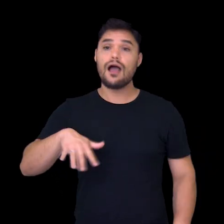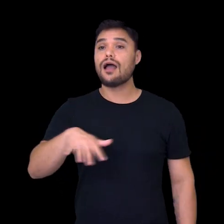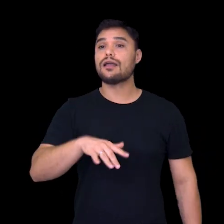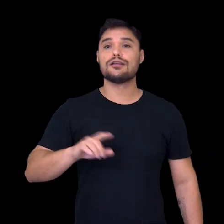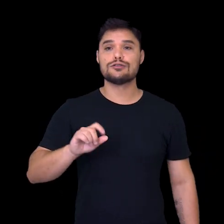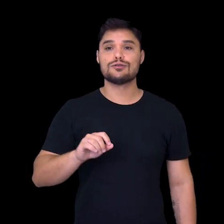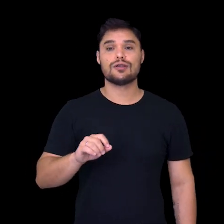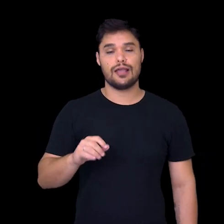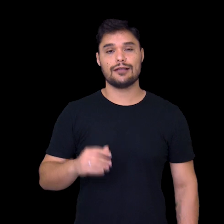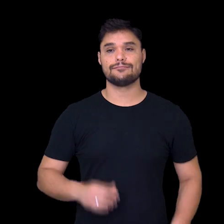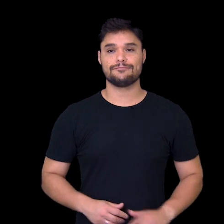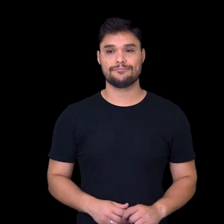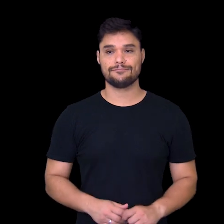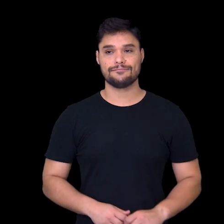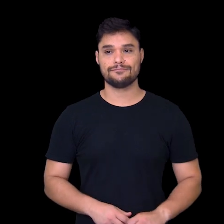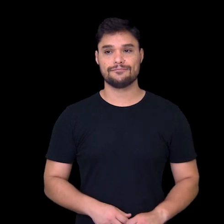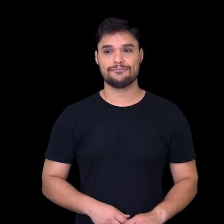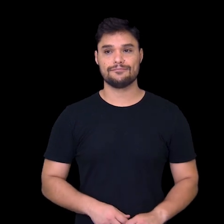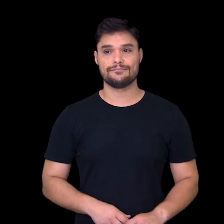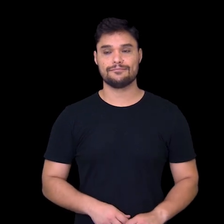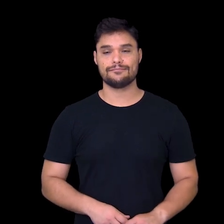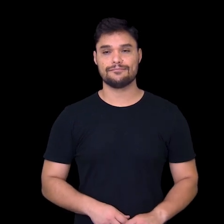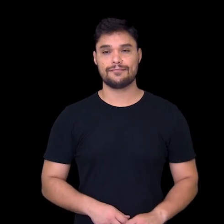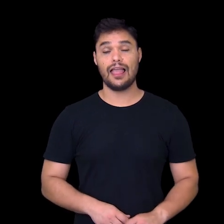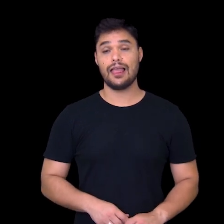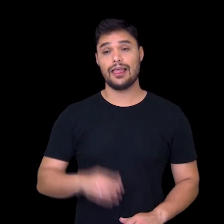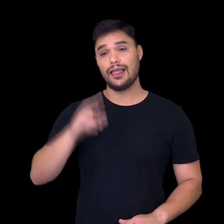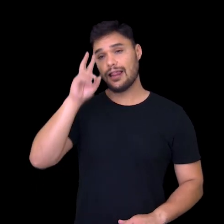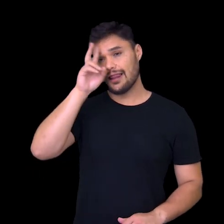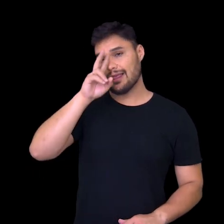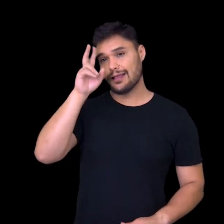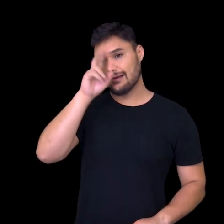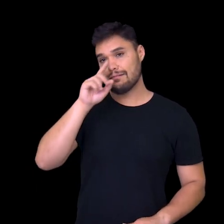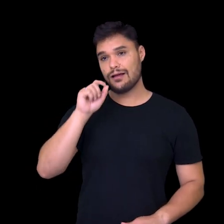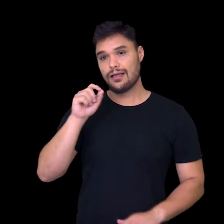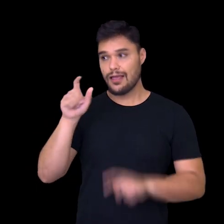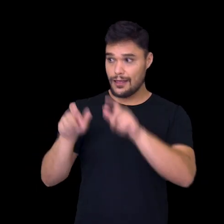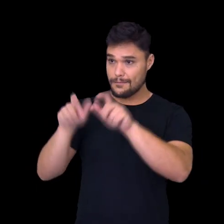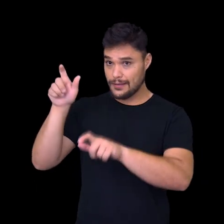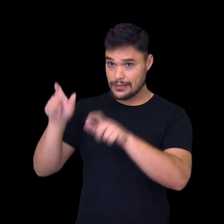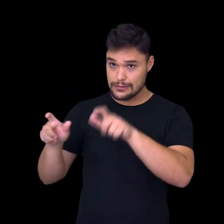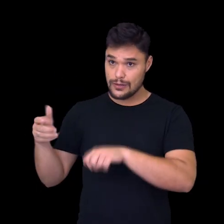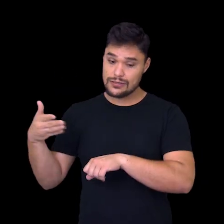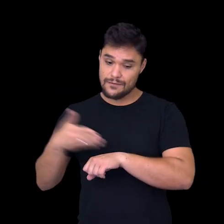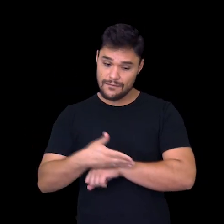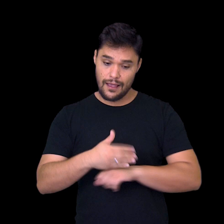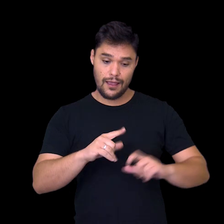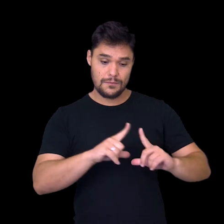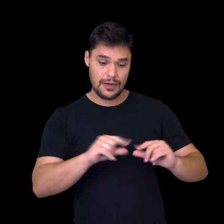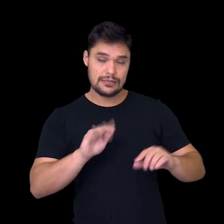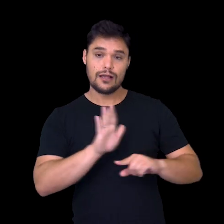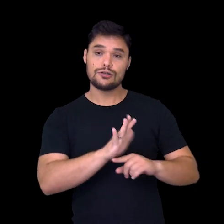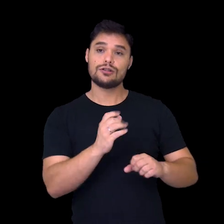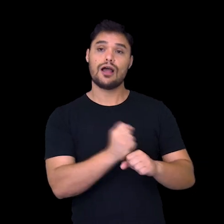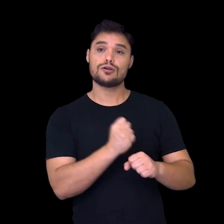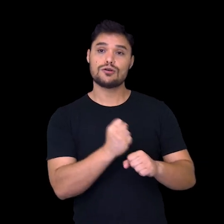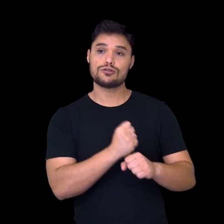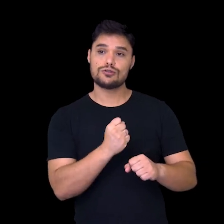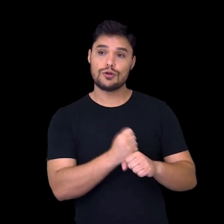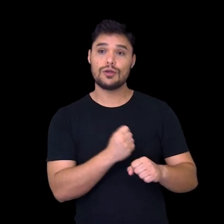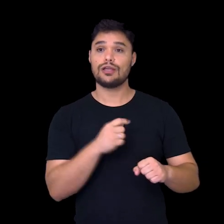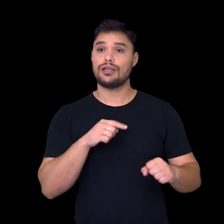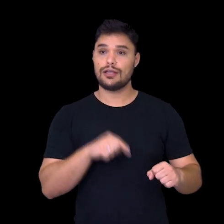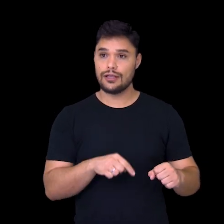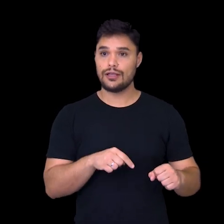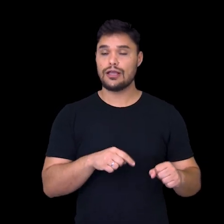né, e o professor Deusdedit lembra bem, é lembrar que essas pessoas que vieram, elas não vêm como